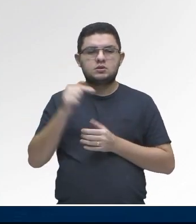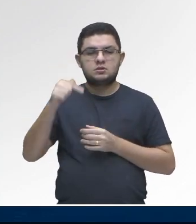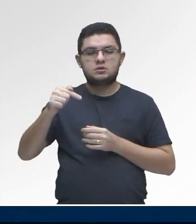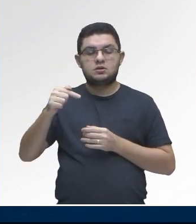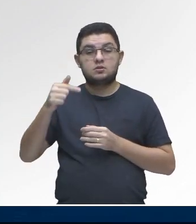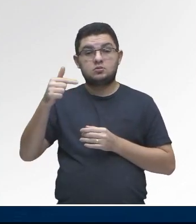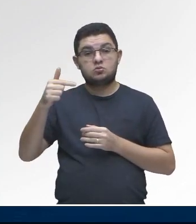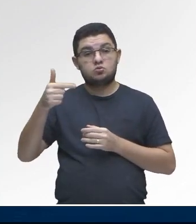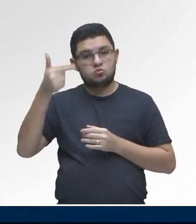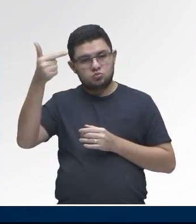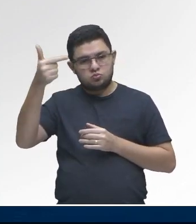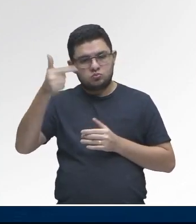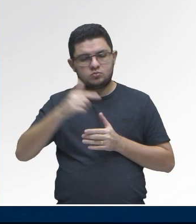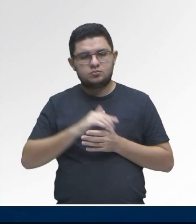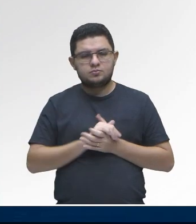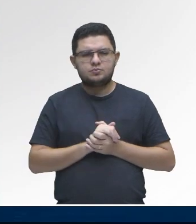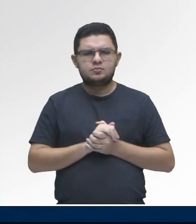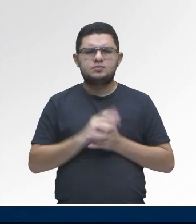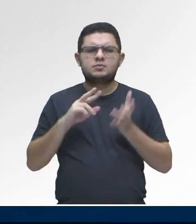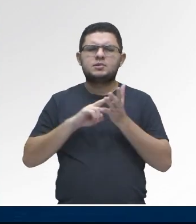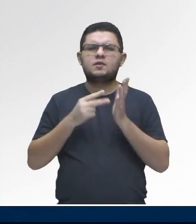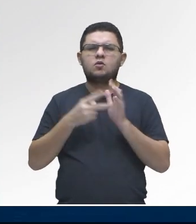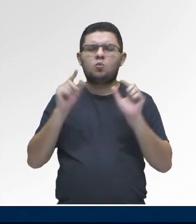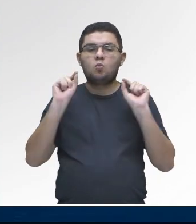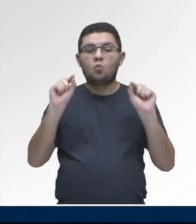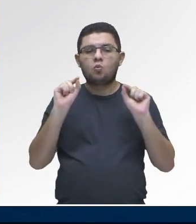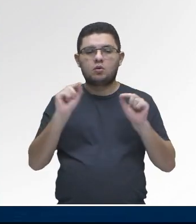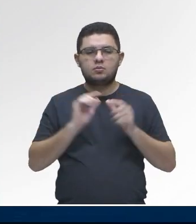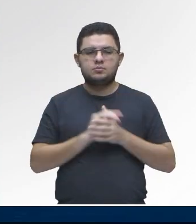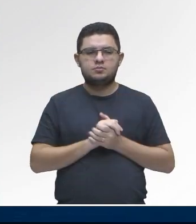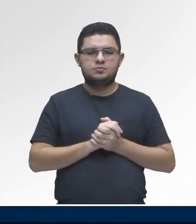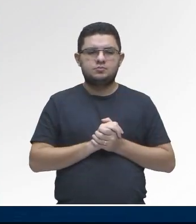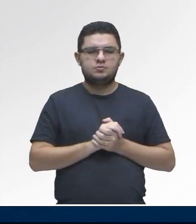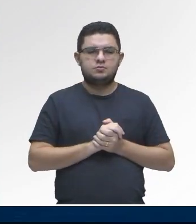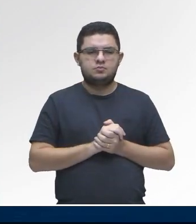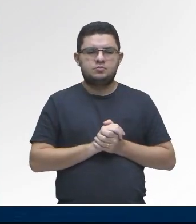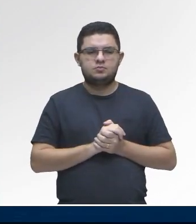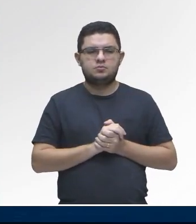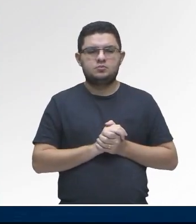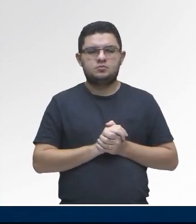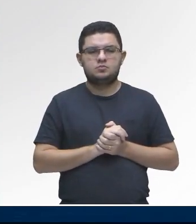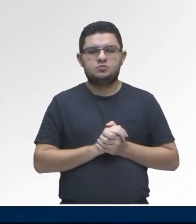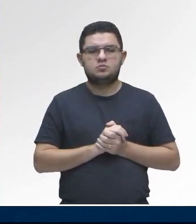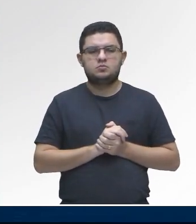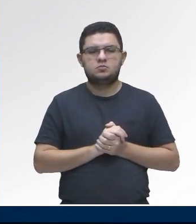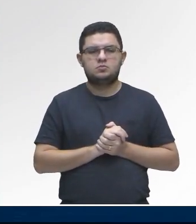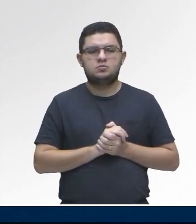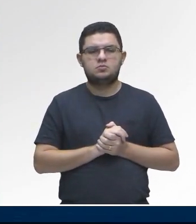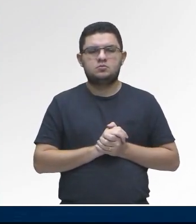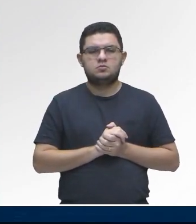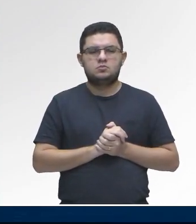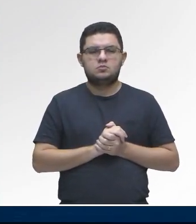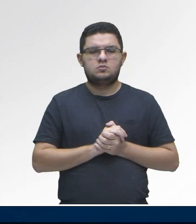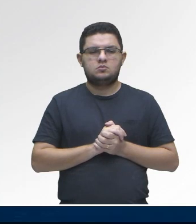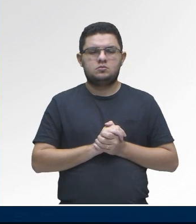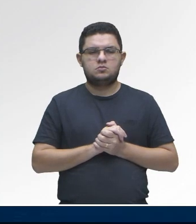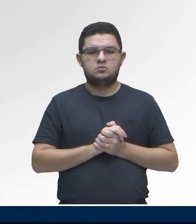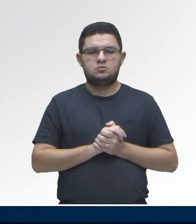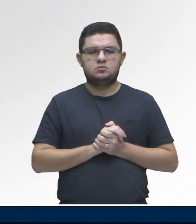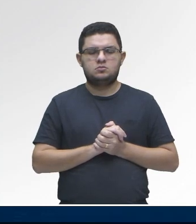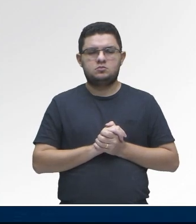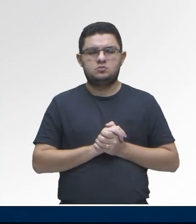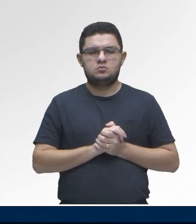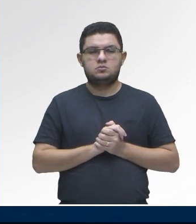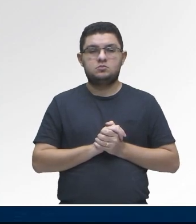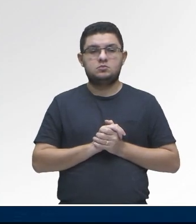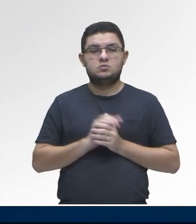vezes. Isso quer dizer o quê? Se eu colocar isso aqui numa raiz, se eu colocar tudo isso